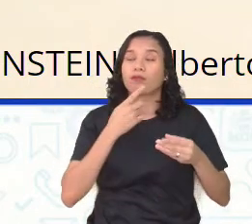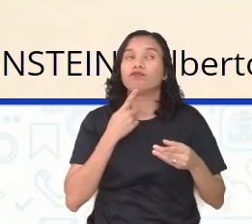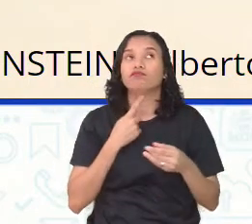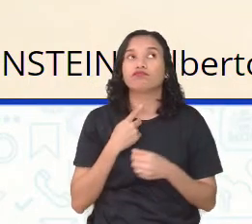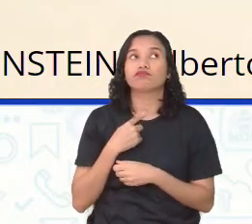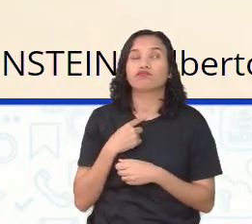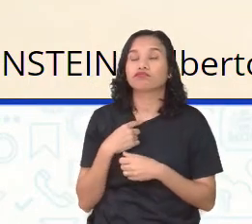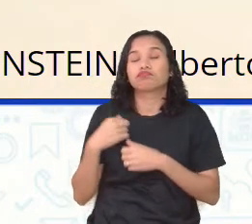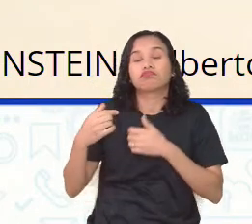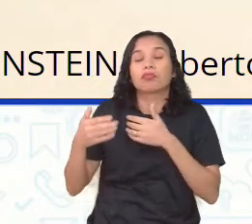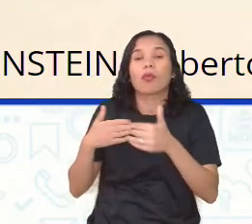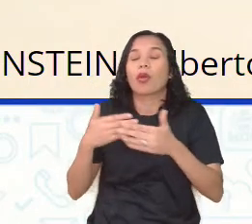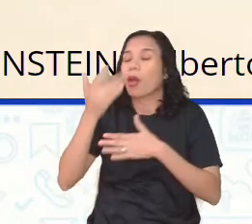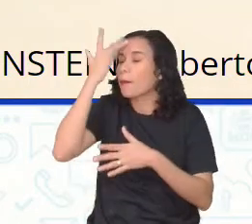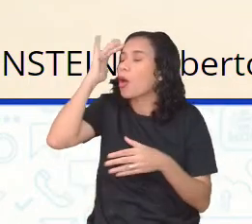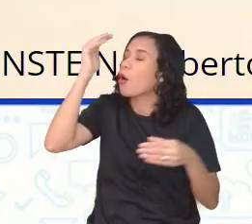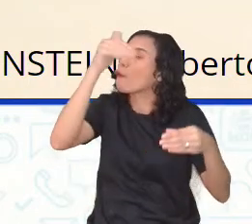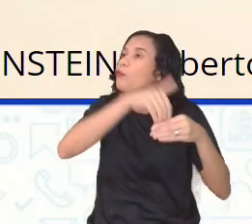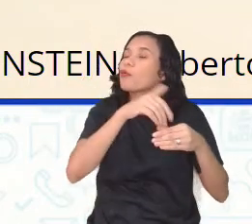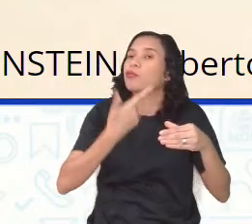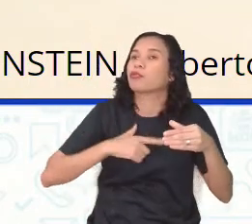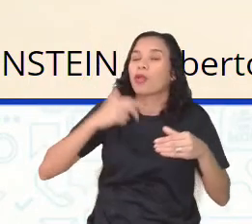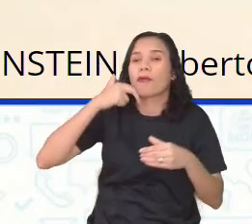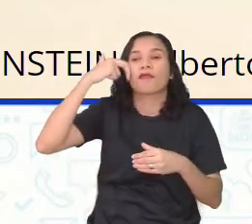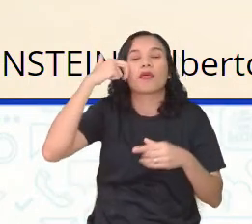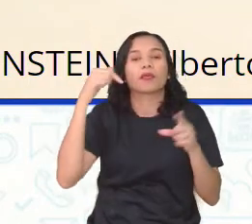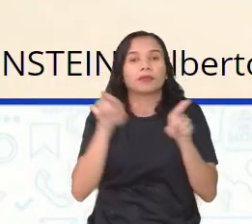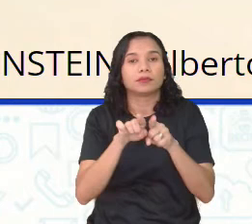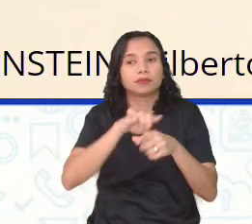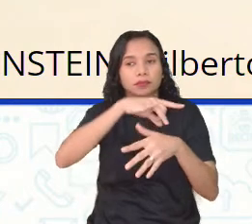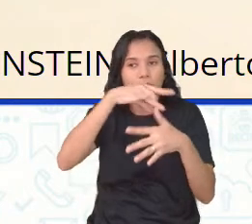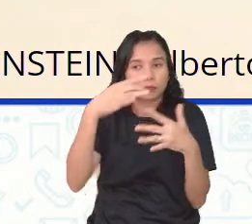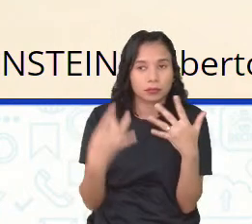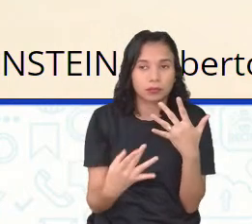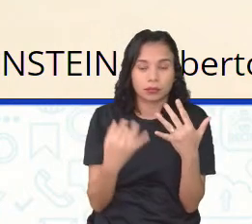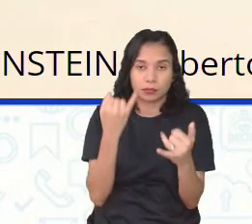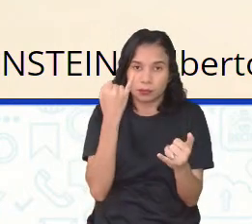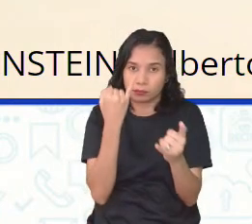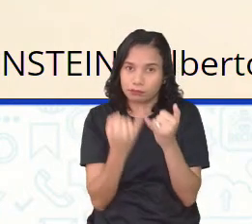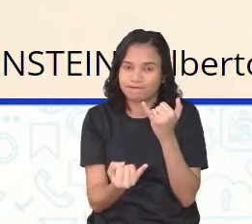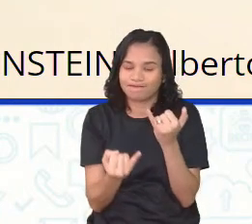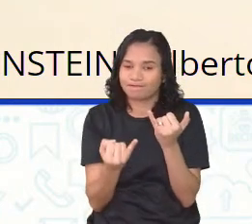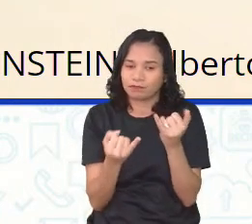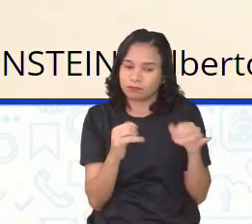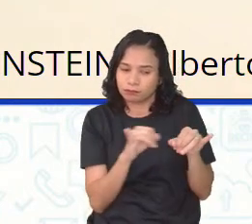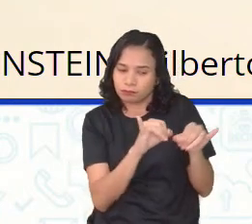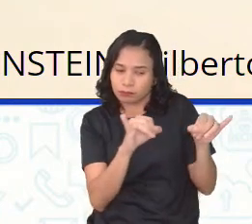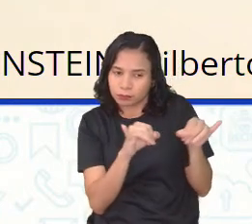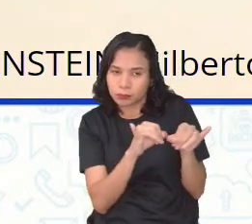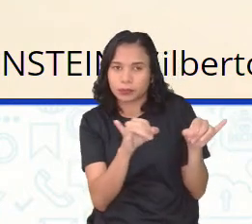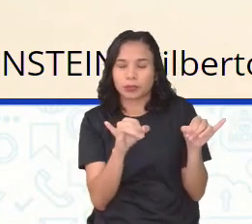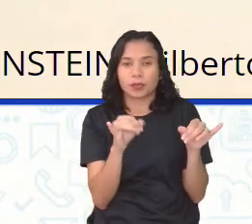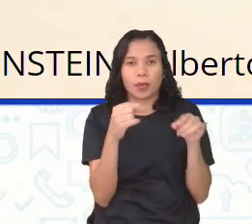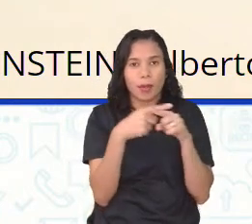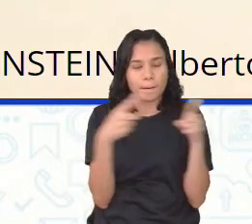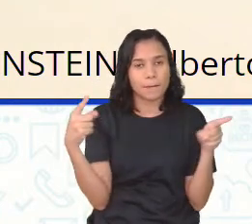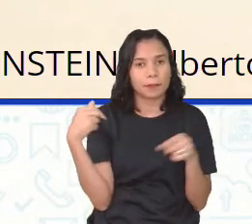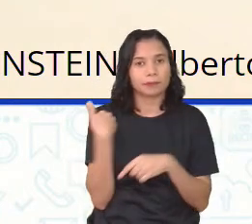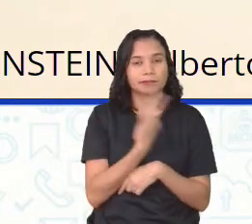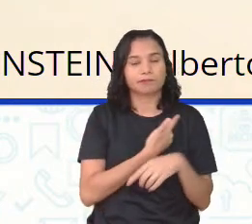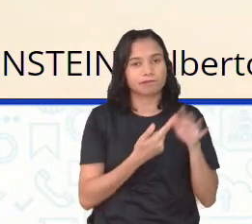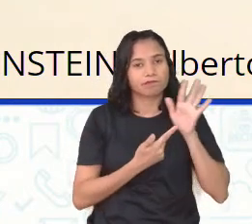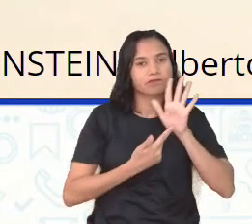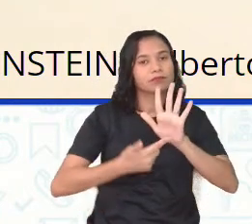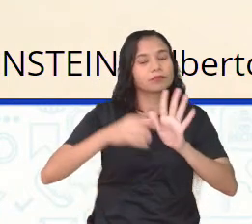quem quiser sem constrangimento. Há detalhes que parecem insignificantes, mas